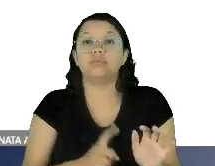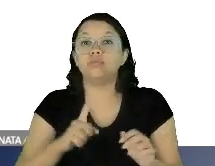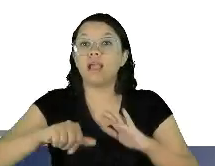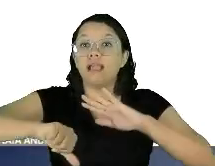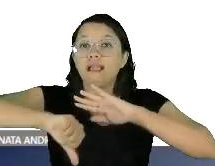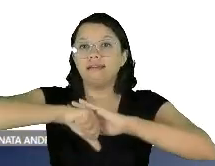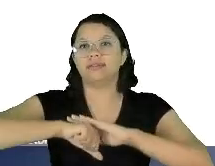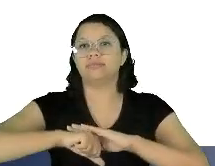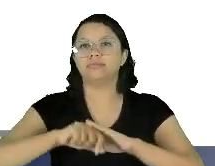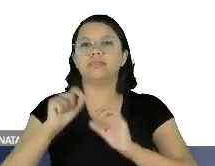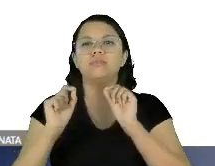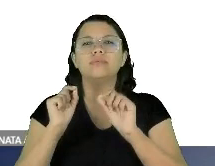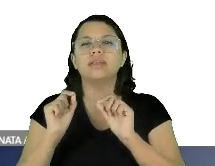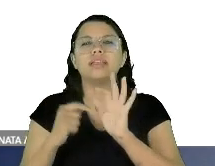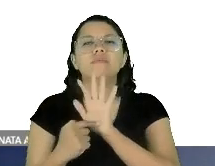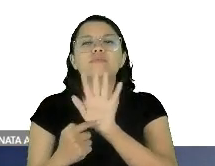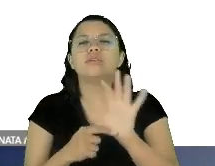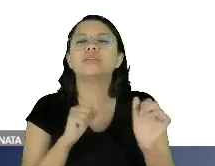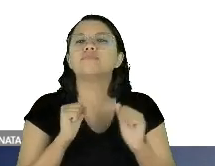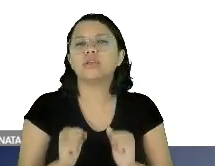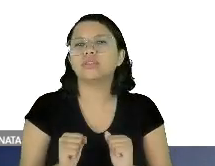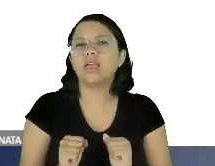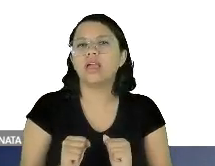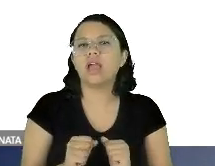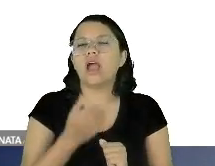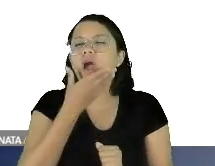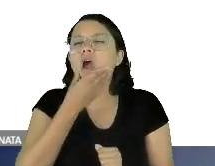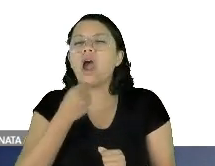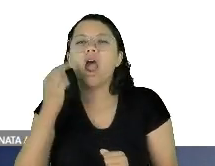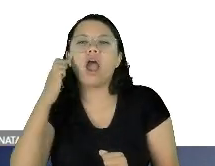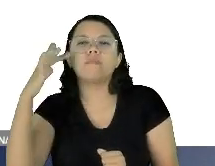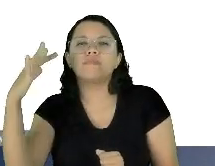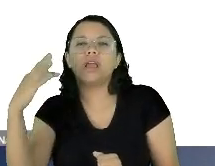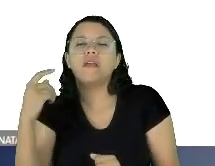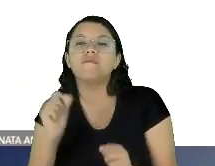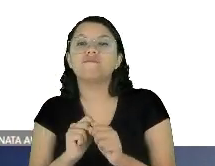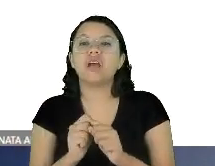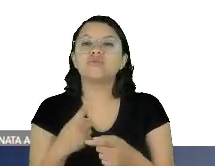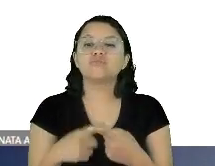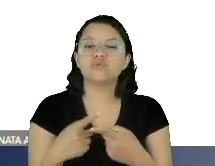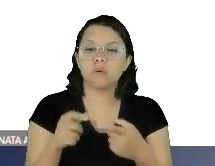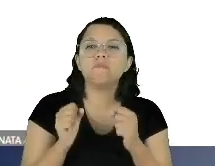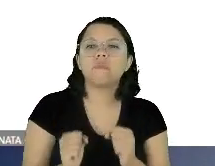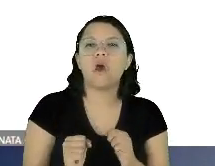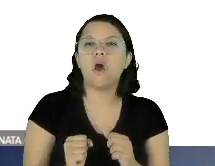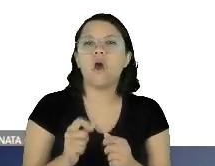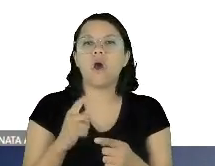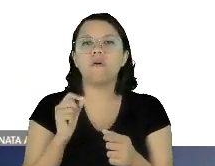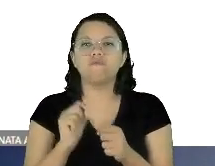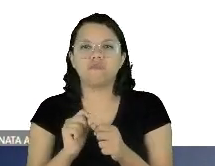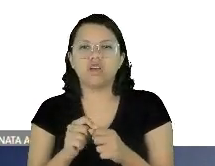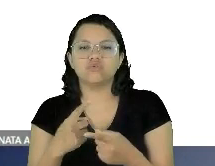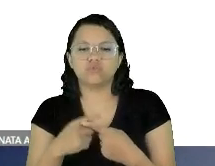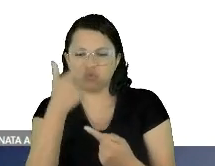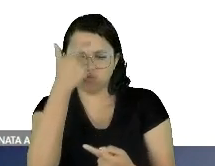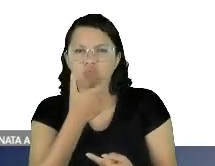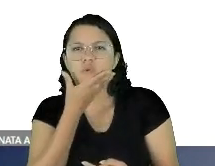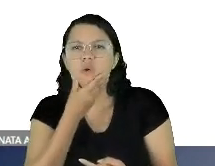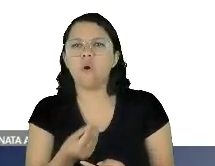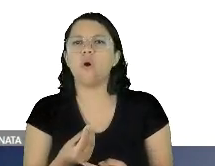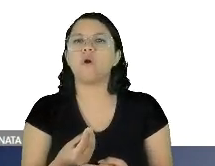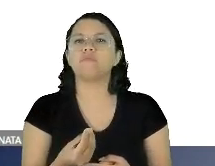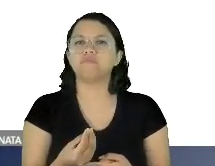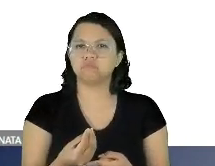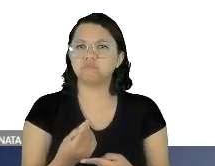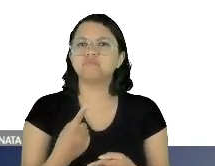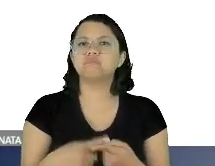essa demonstração de poder? É o cara que pensa, faço porque eu posso, faço porque eu sou homem, faço porque eu